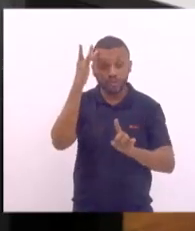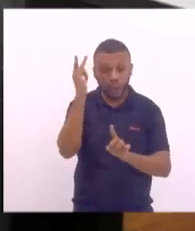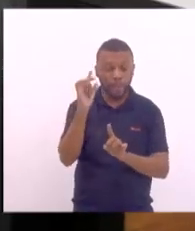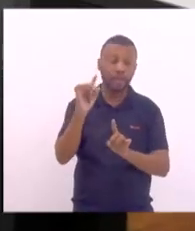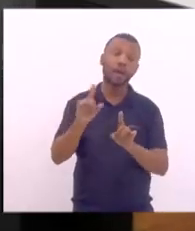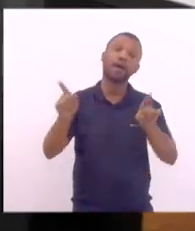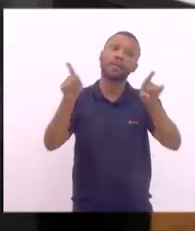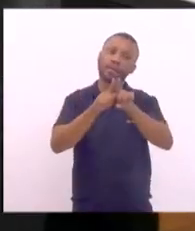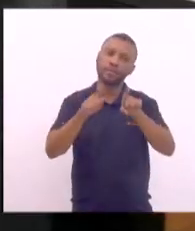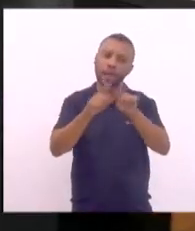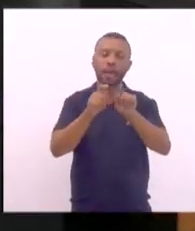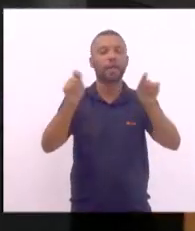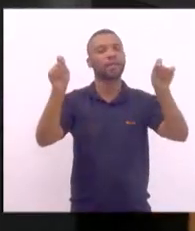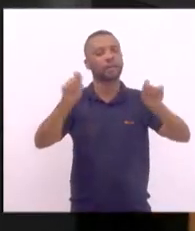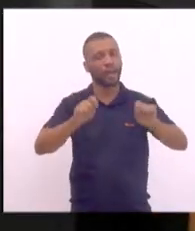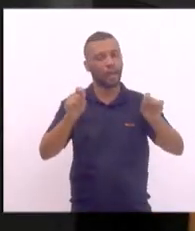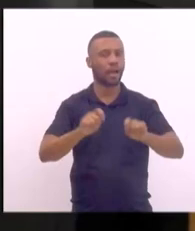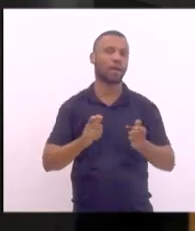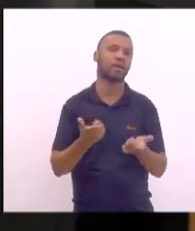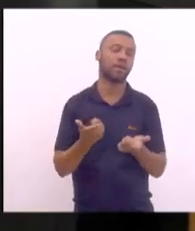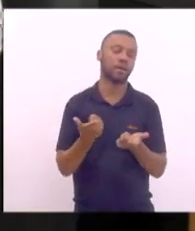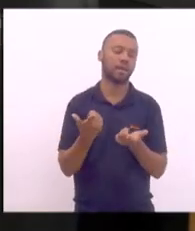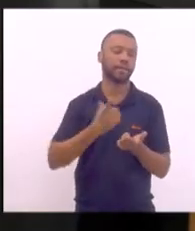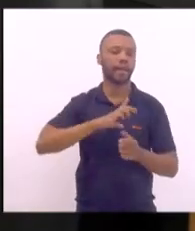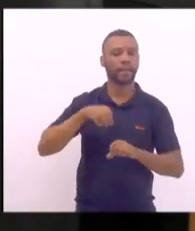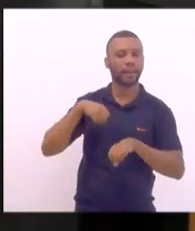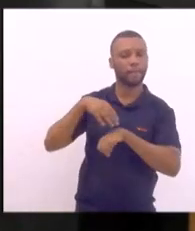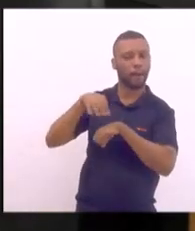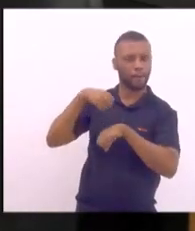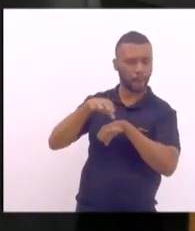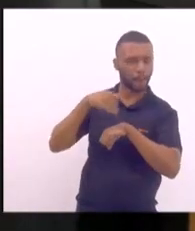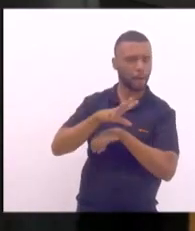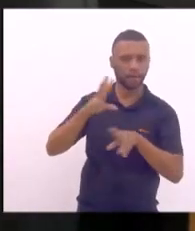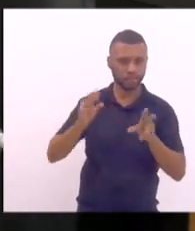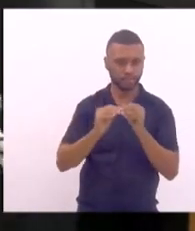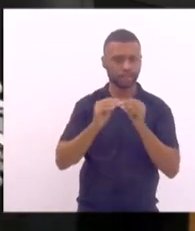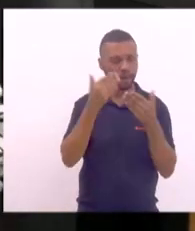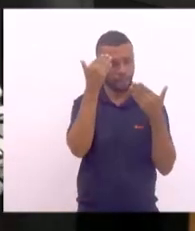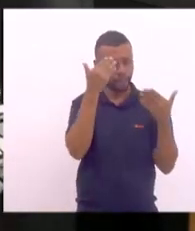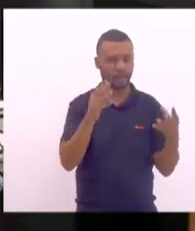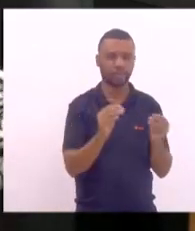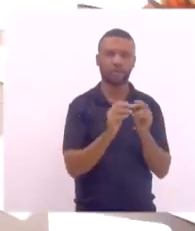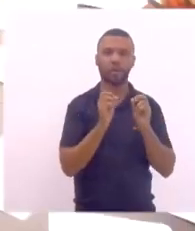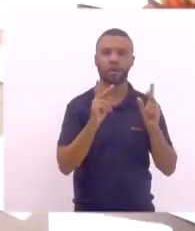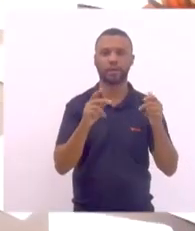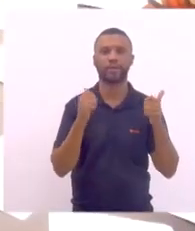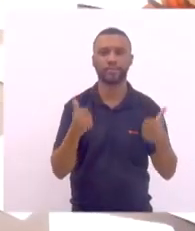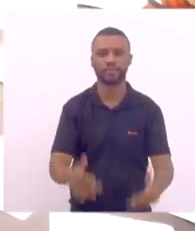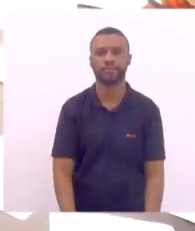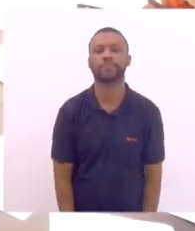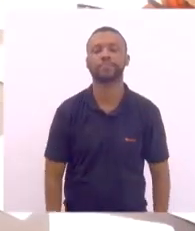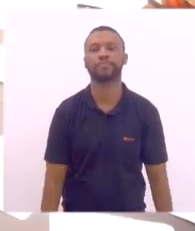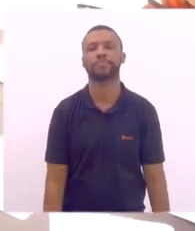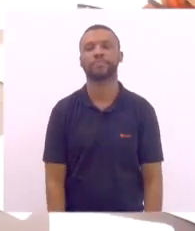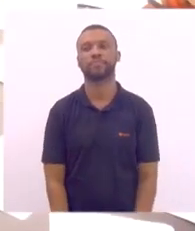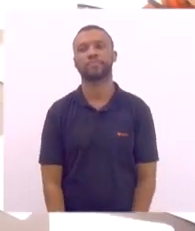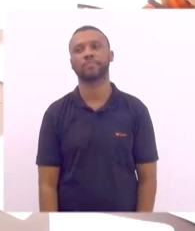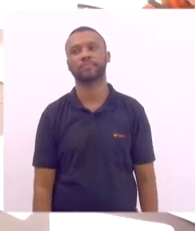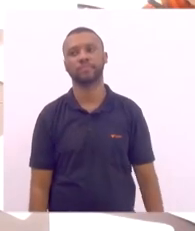dá essa informação, viu, Bacelar? Okay. Obrigado. Vamos à 16ª.